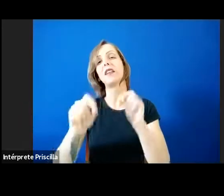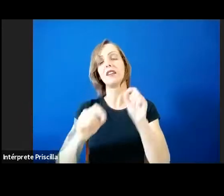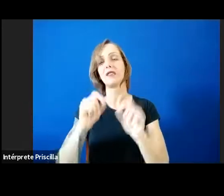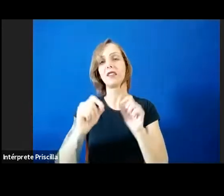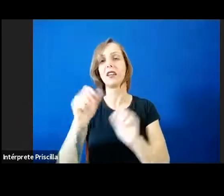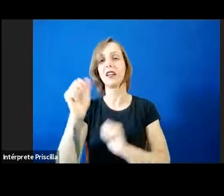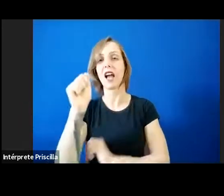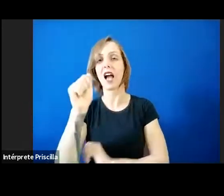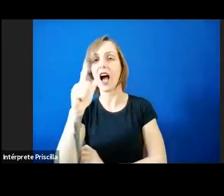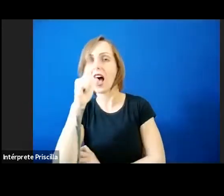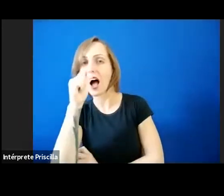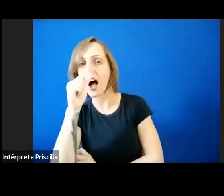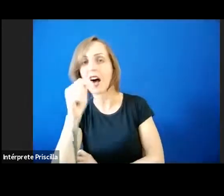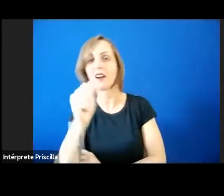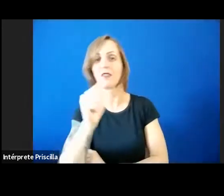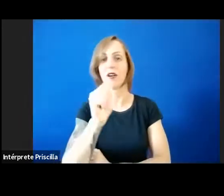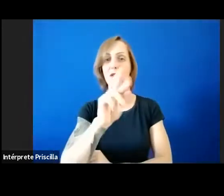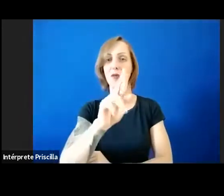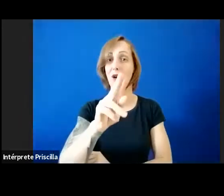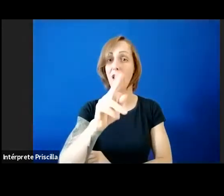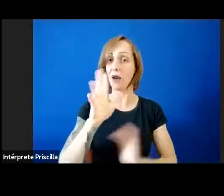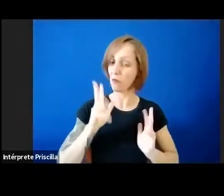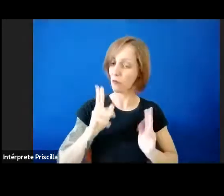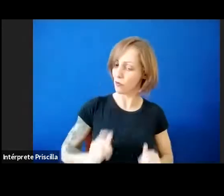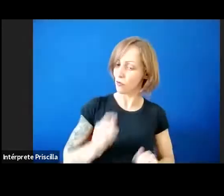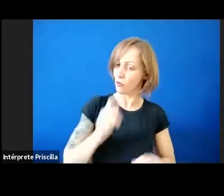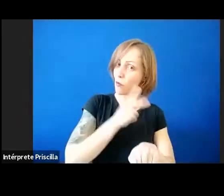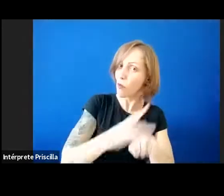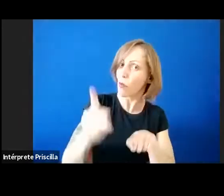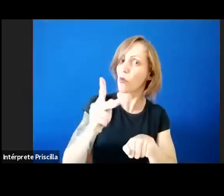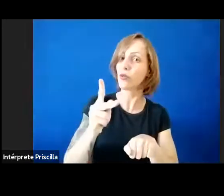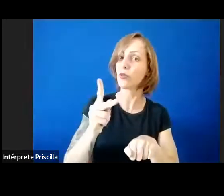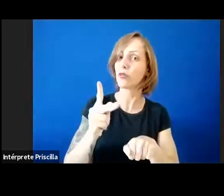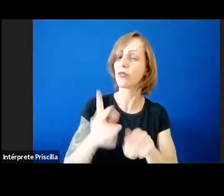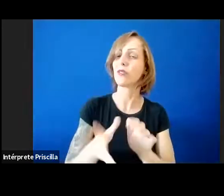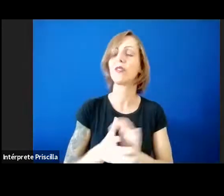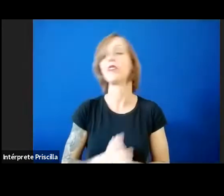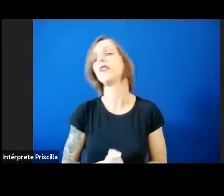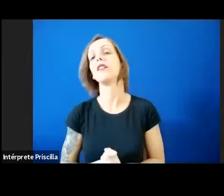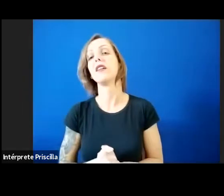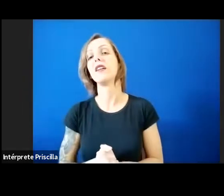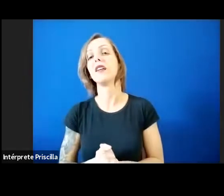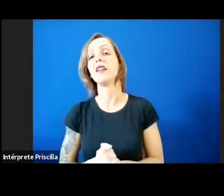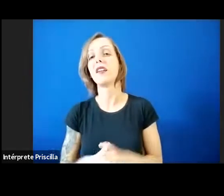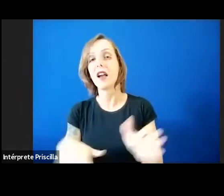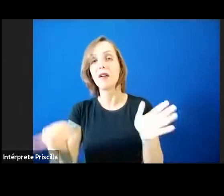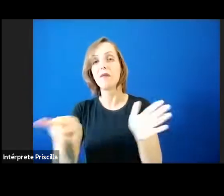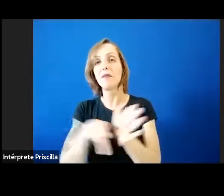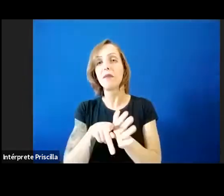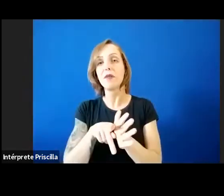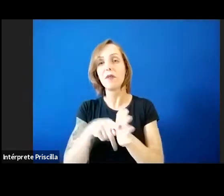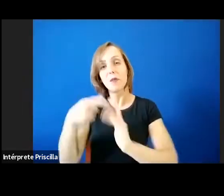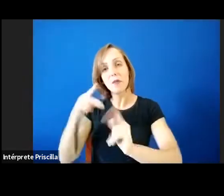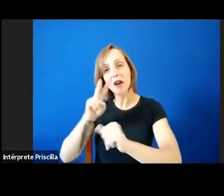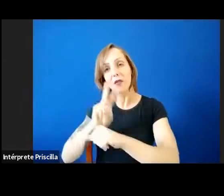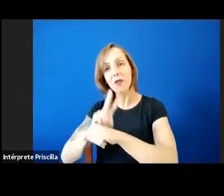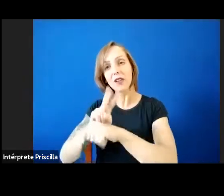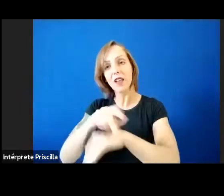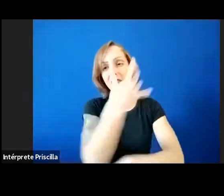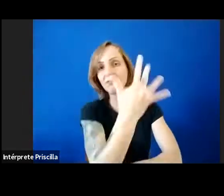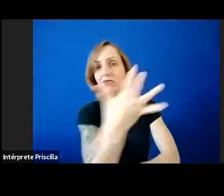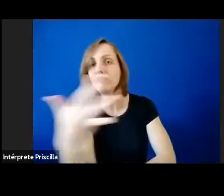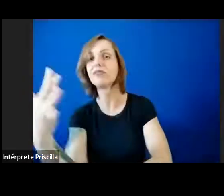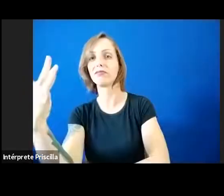nossa medicina, que vem através desse manto que cobre o corpo da nossa mãe terra. E aí